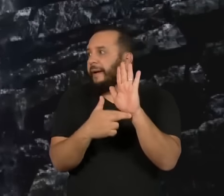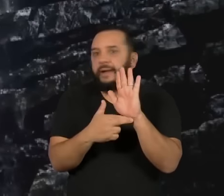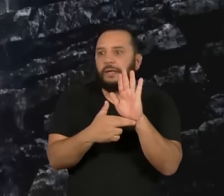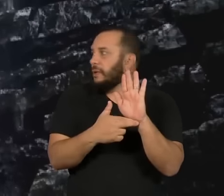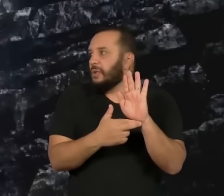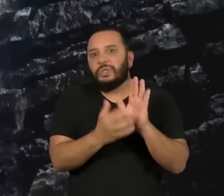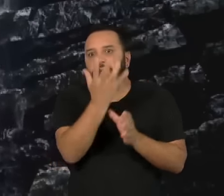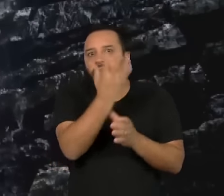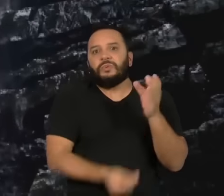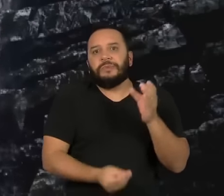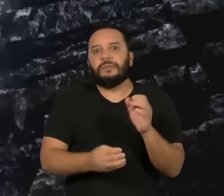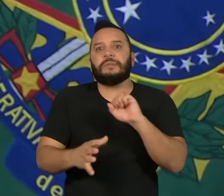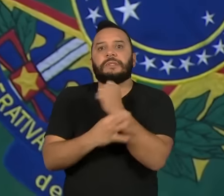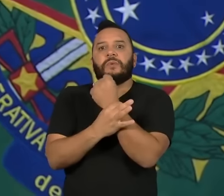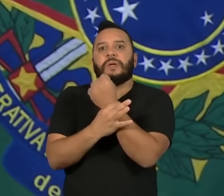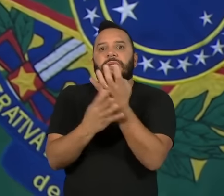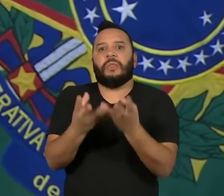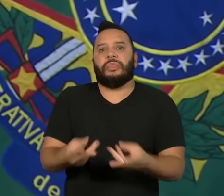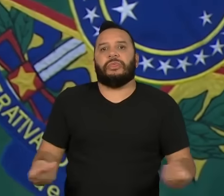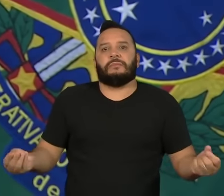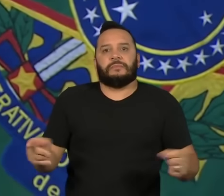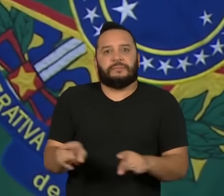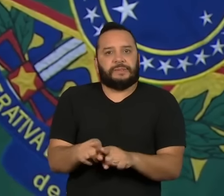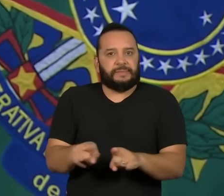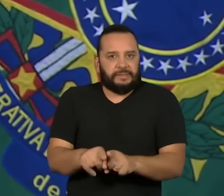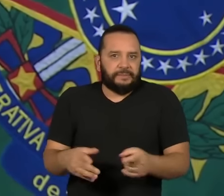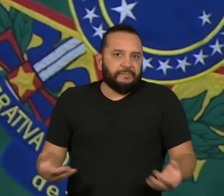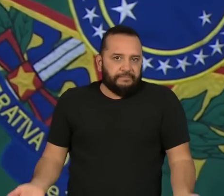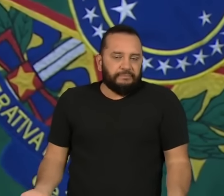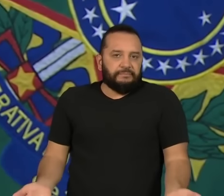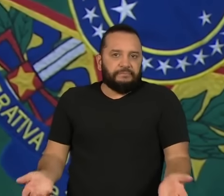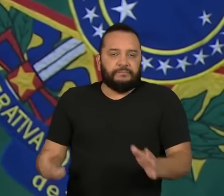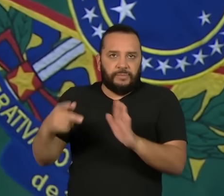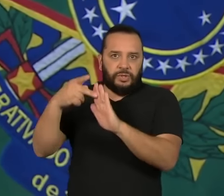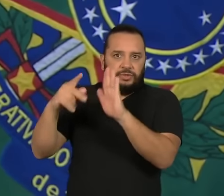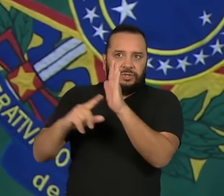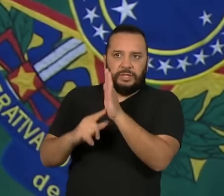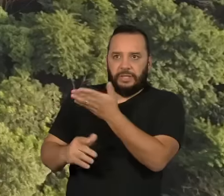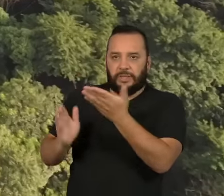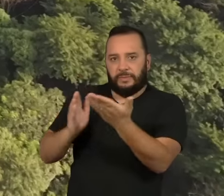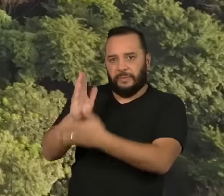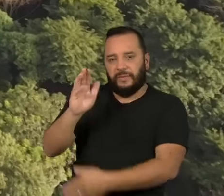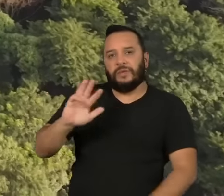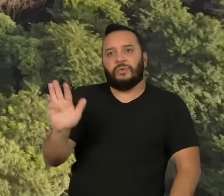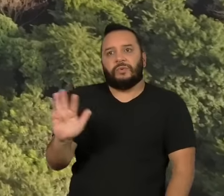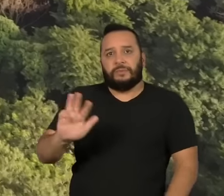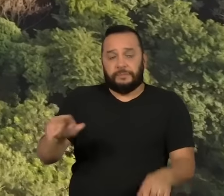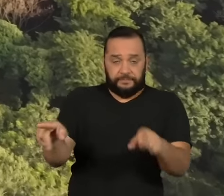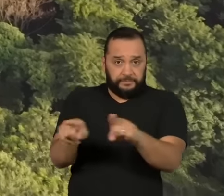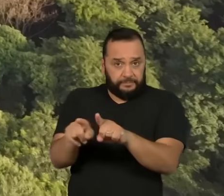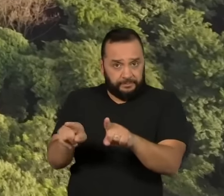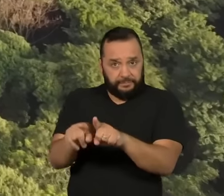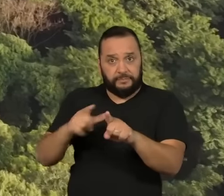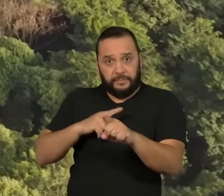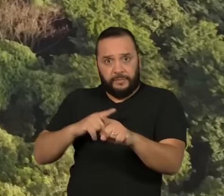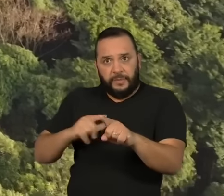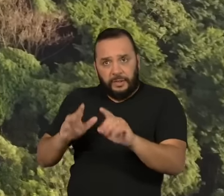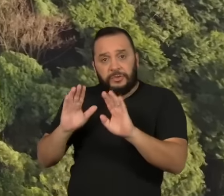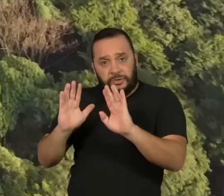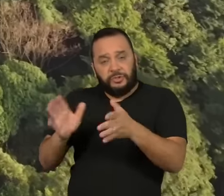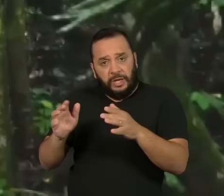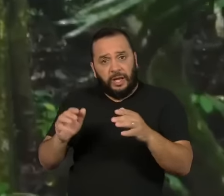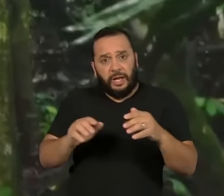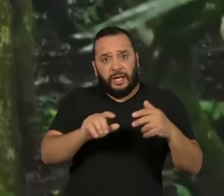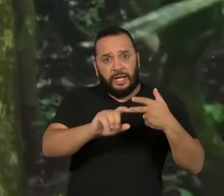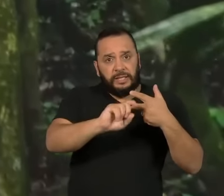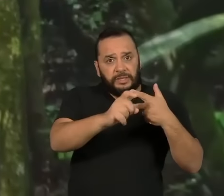garantias desaparecem junto. O novo projeto de lei sancionado pelo presidente Lula, com as modificações realizadas pelo